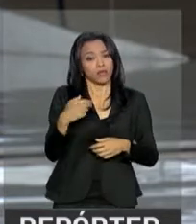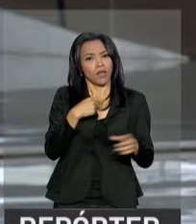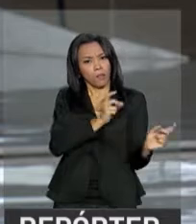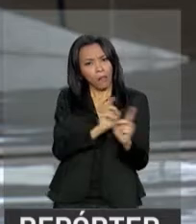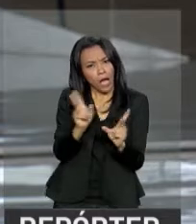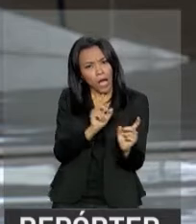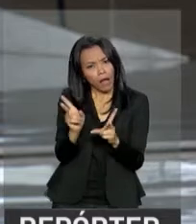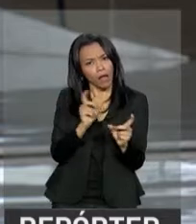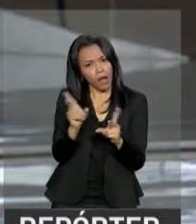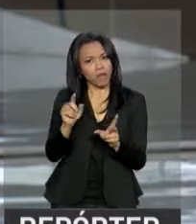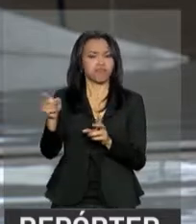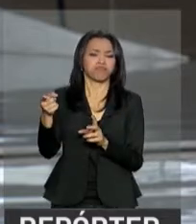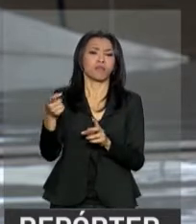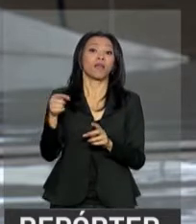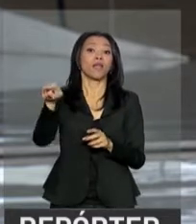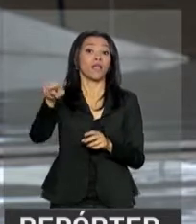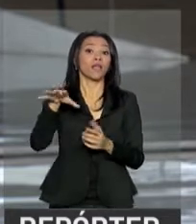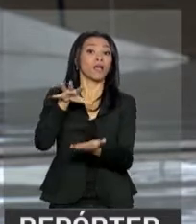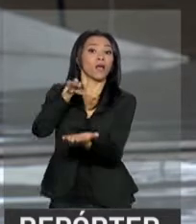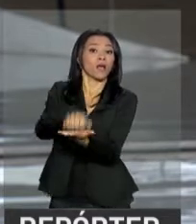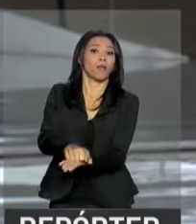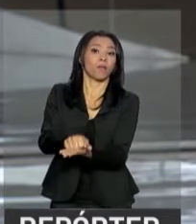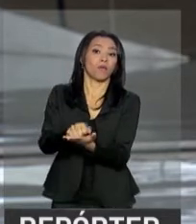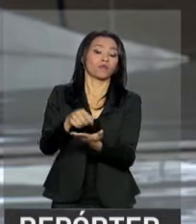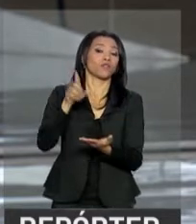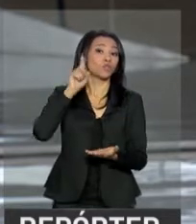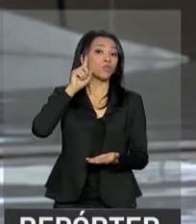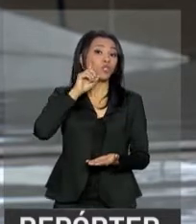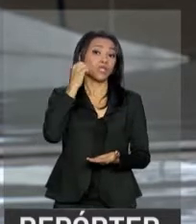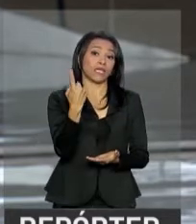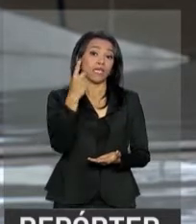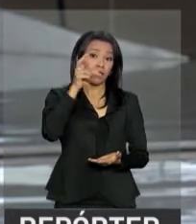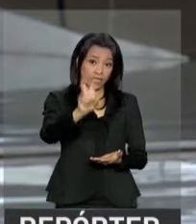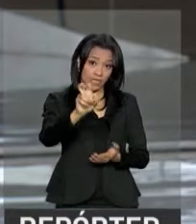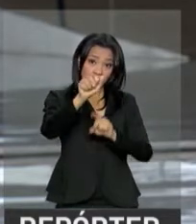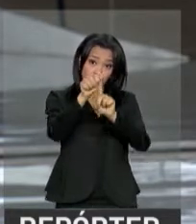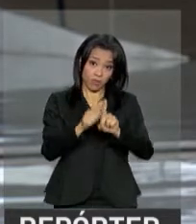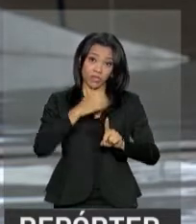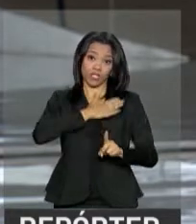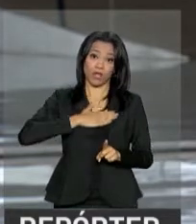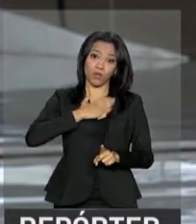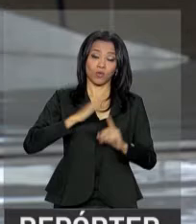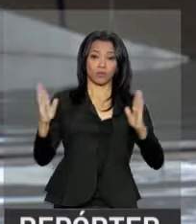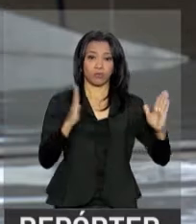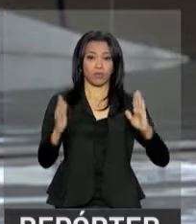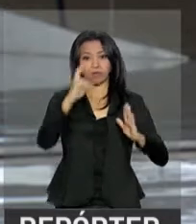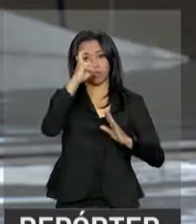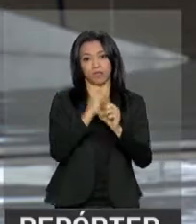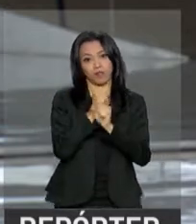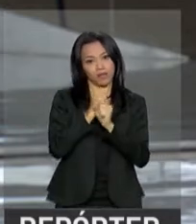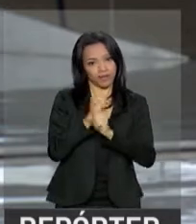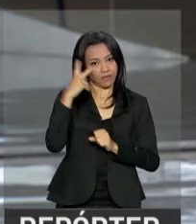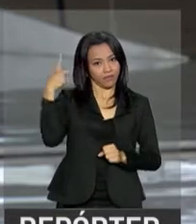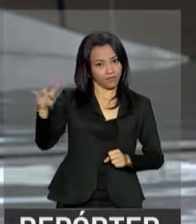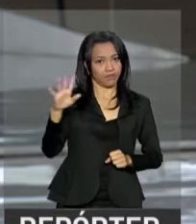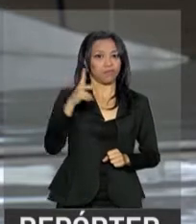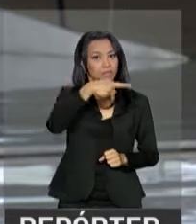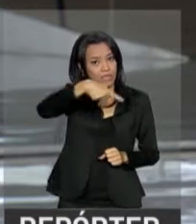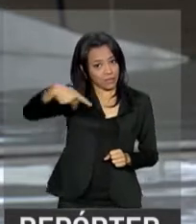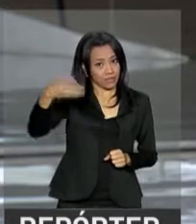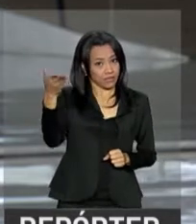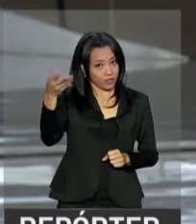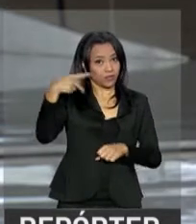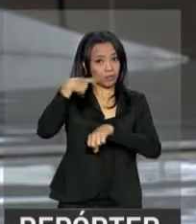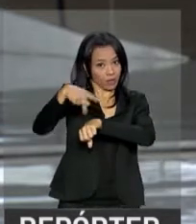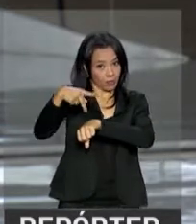benítez toma posse no dia 15 de agosto para um mandato de cinco anos seguindo ainda com a agenda do